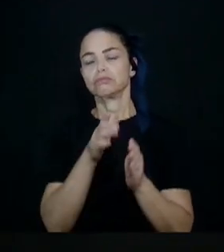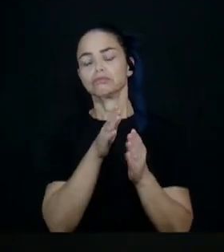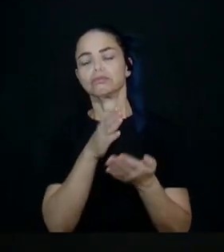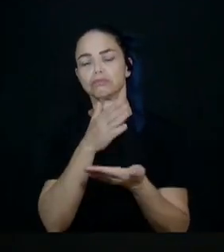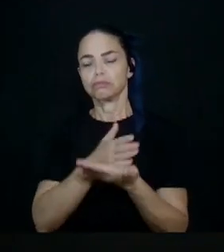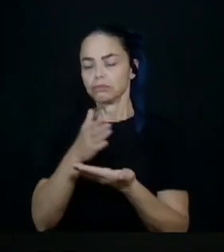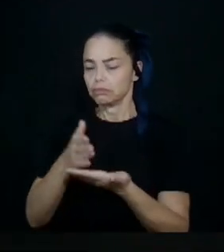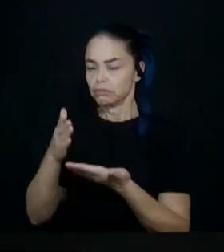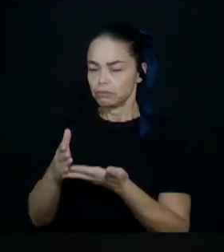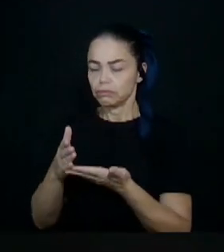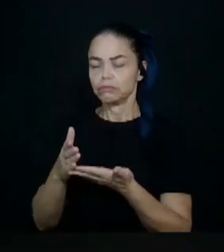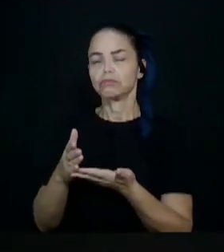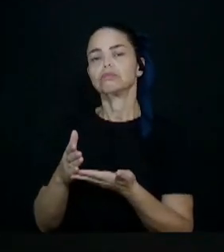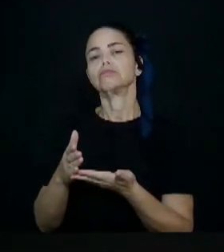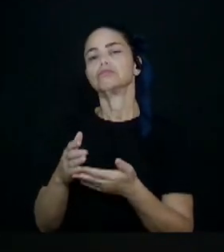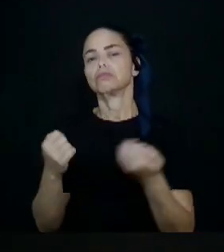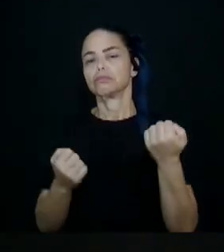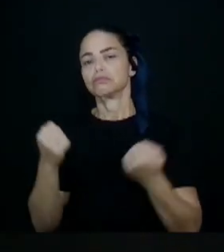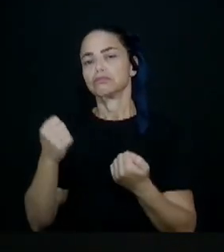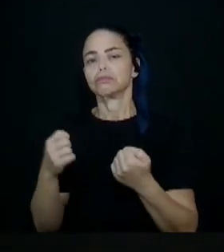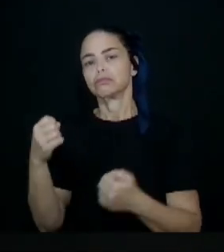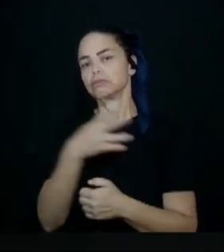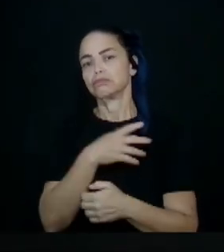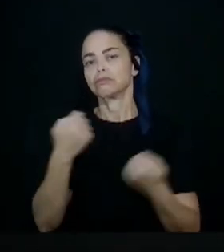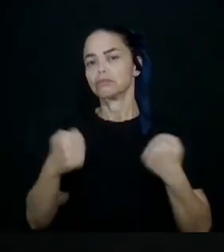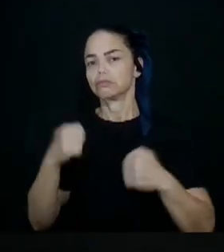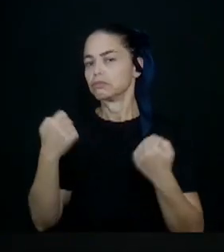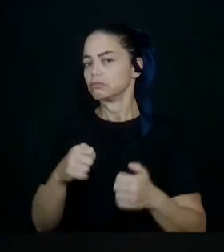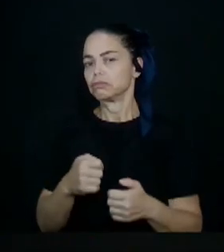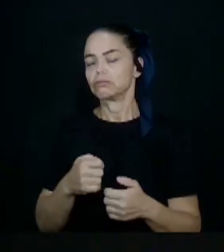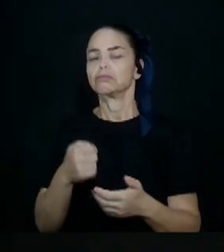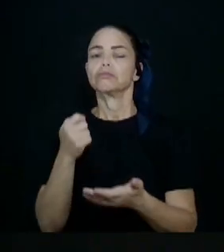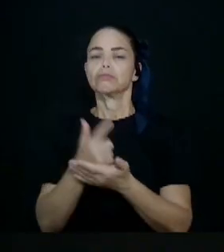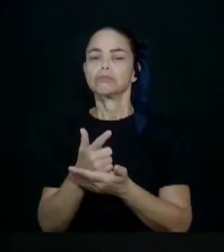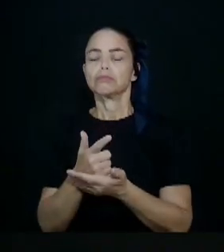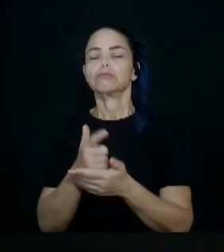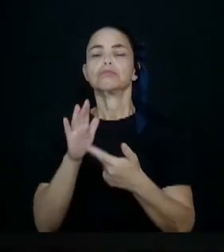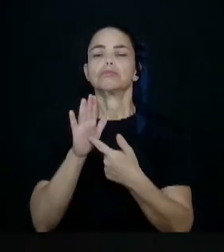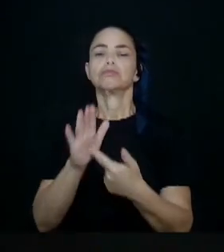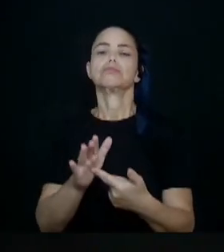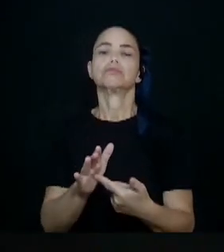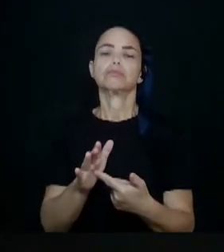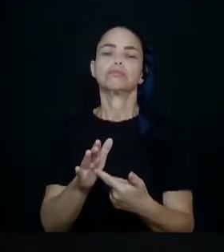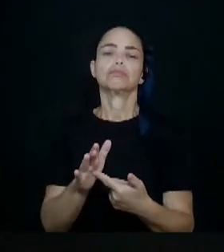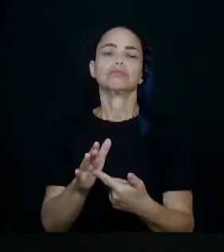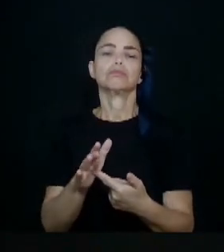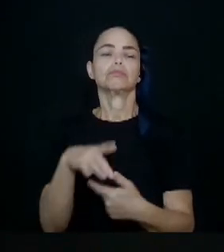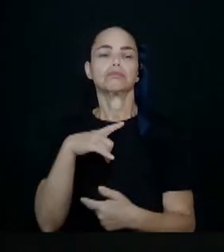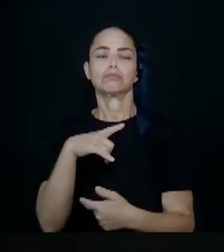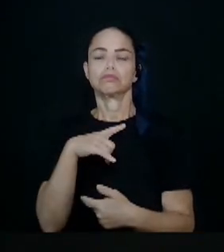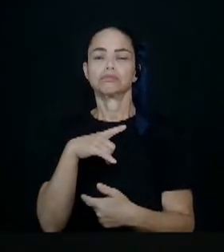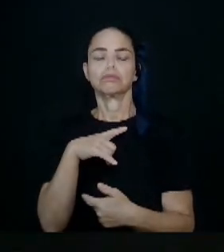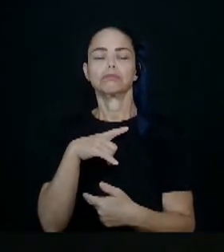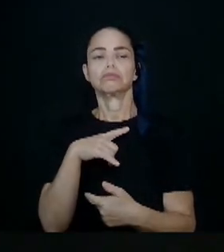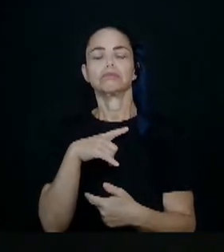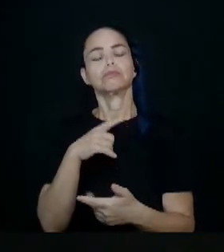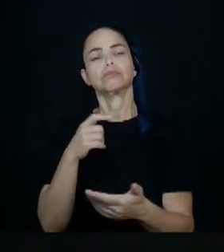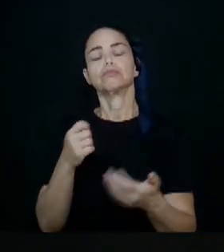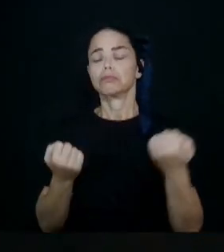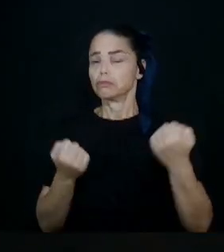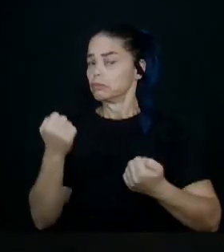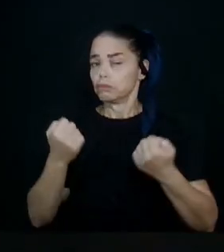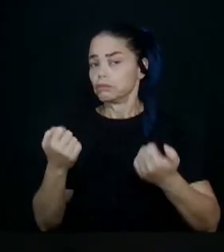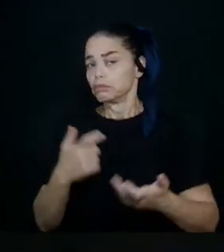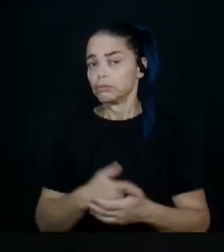carro novo que ela precisa comprar para poder mostrar que ela é alguém a partir do veículo. Né?